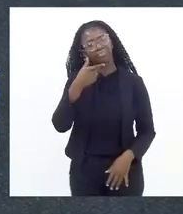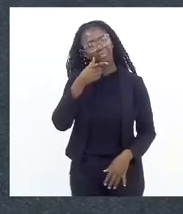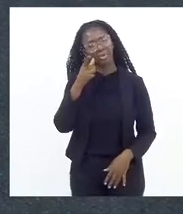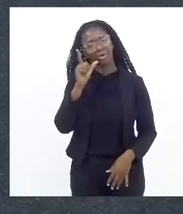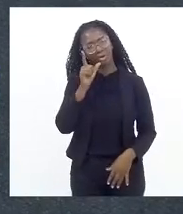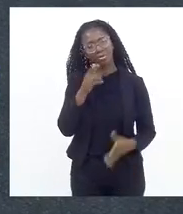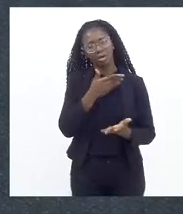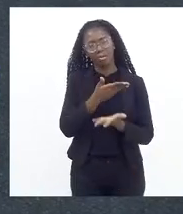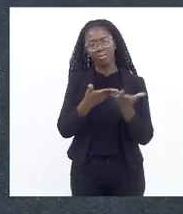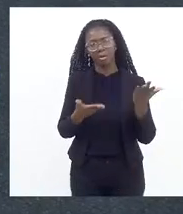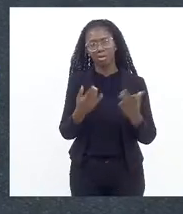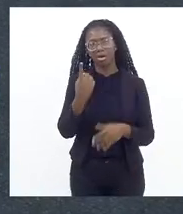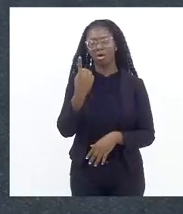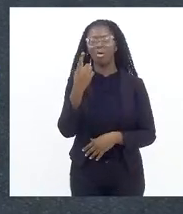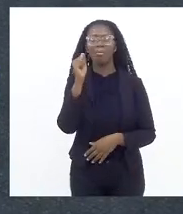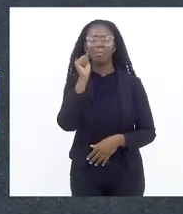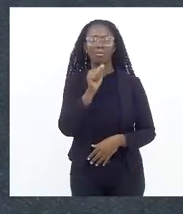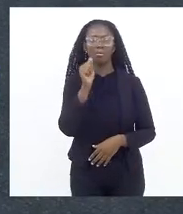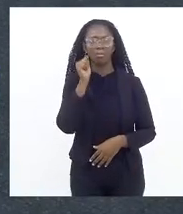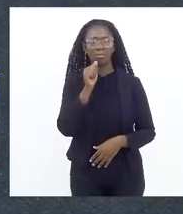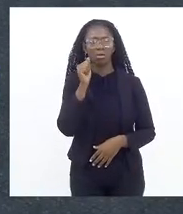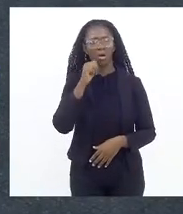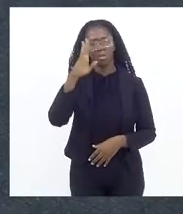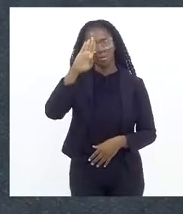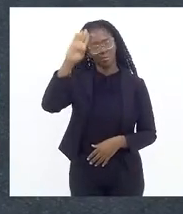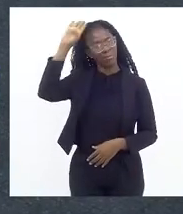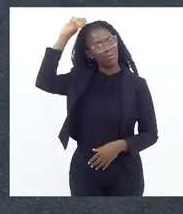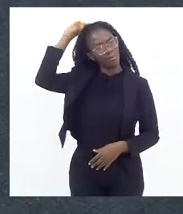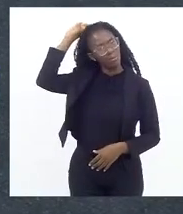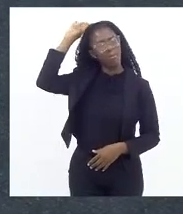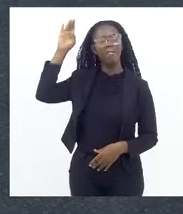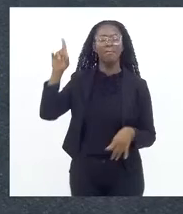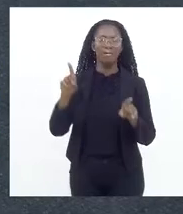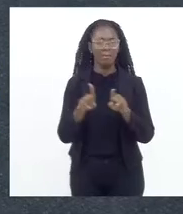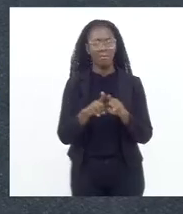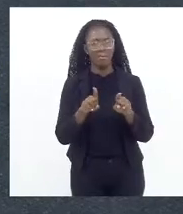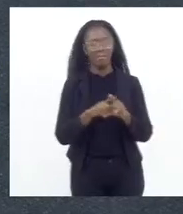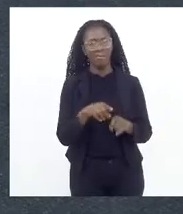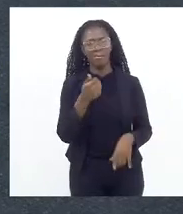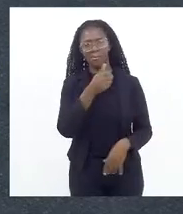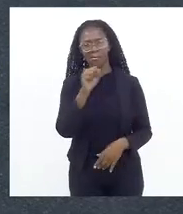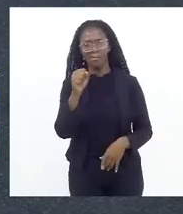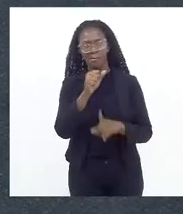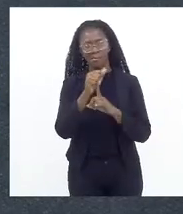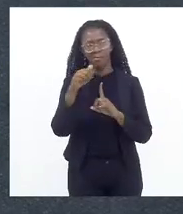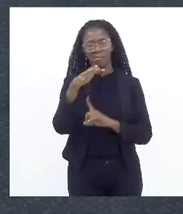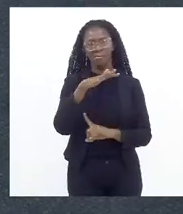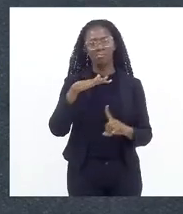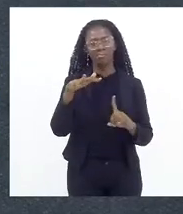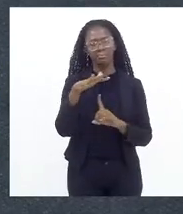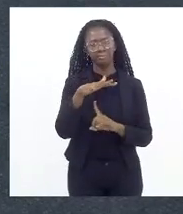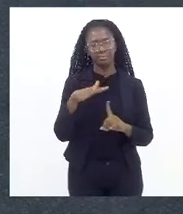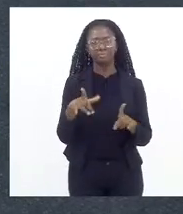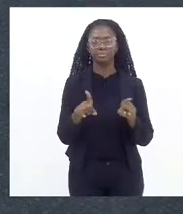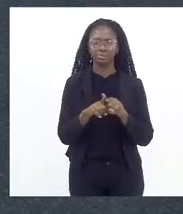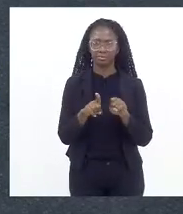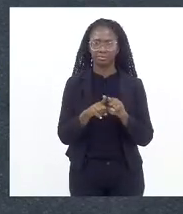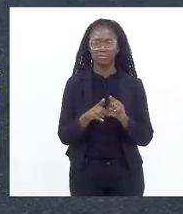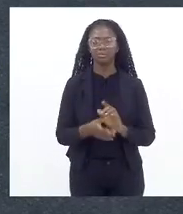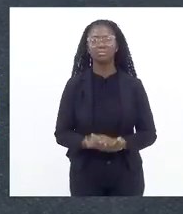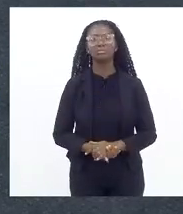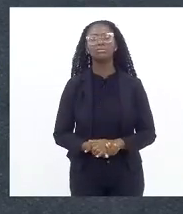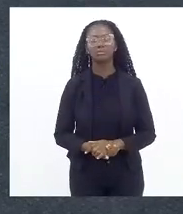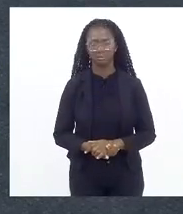nós perdemos uma mulher do Corpo de Bombeiro, inclusive uma assistente social, e toda